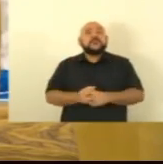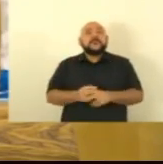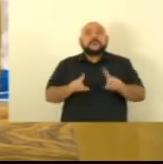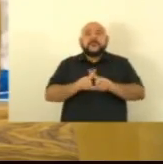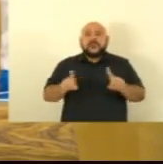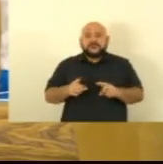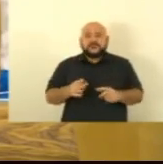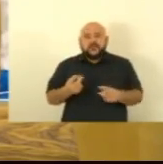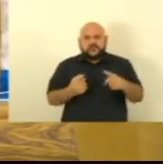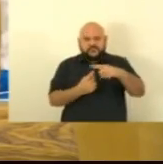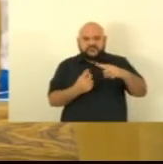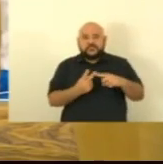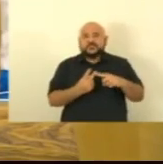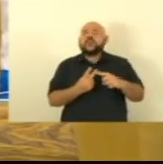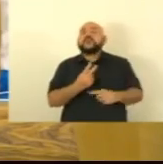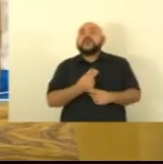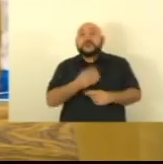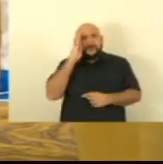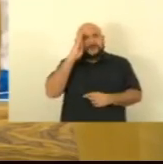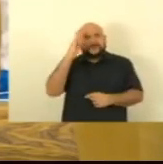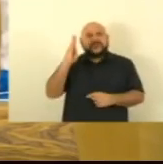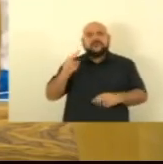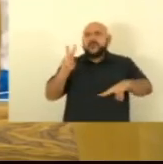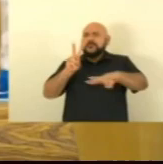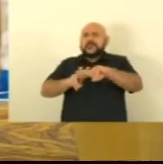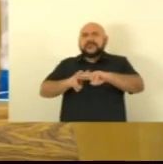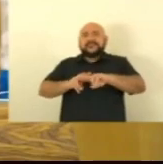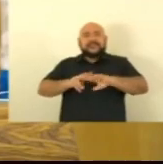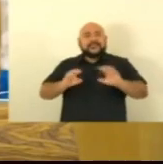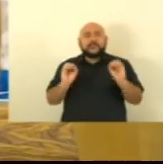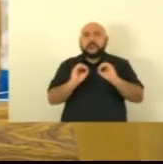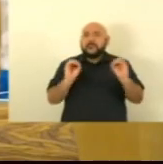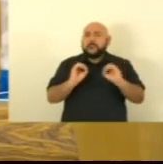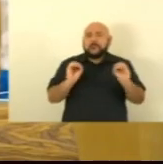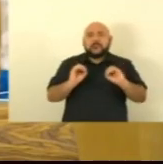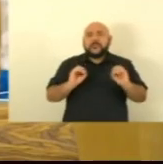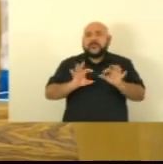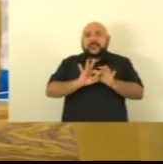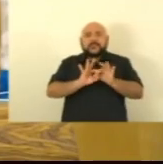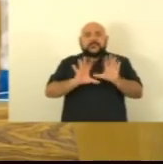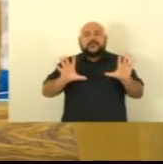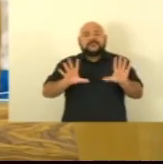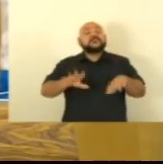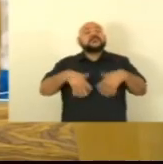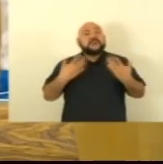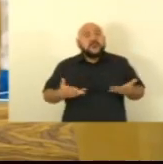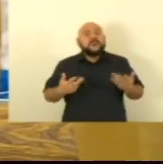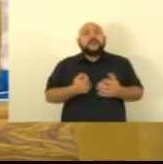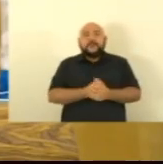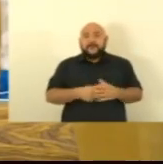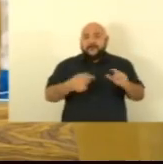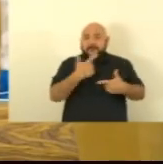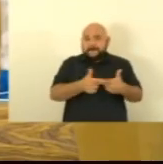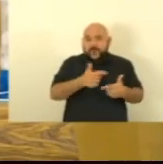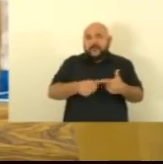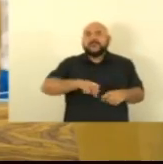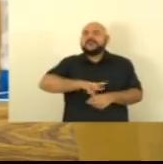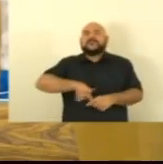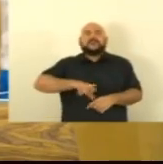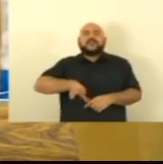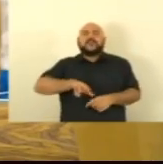são presos, são intimados, nada é feito. Então o problema não são os crimes, o problema é quem